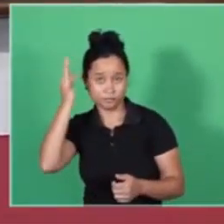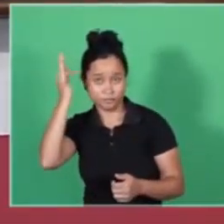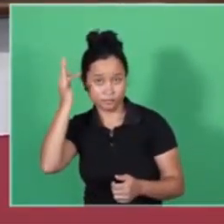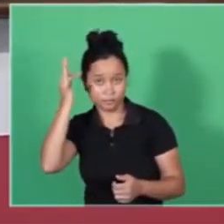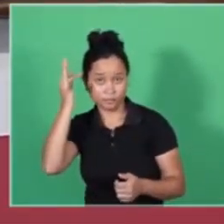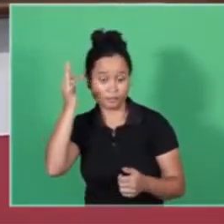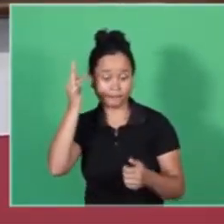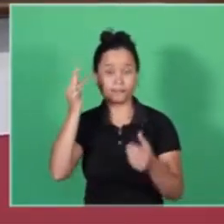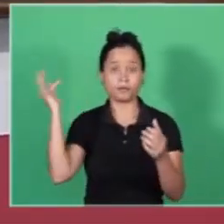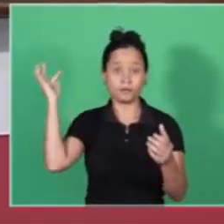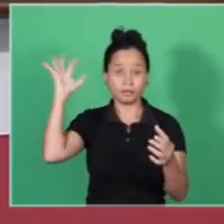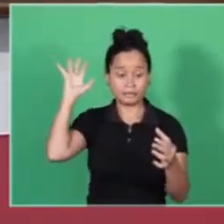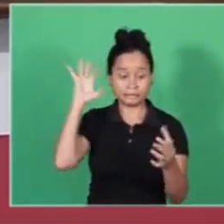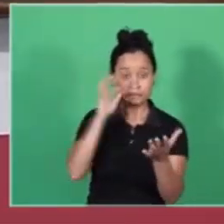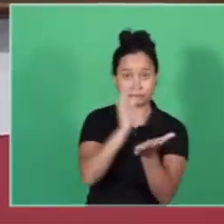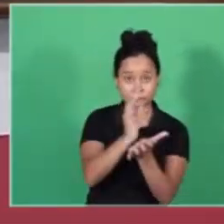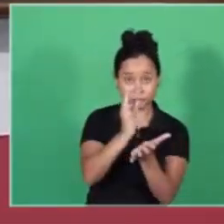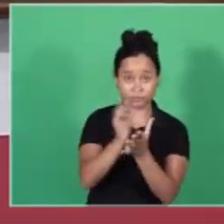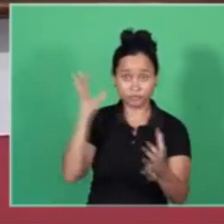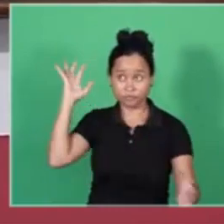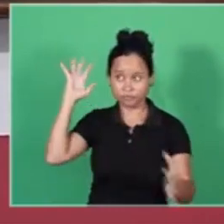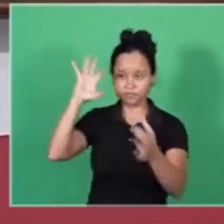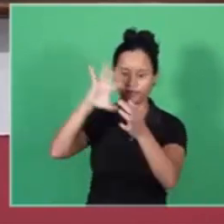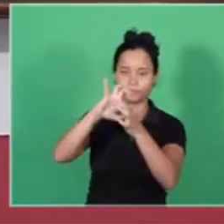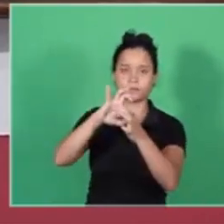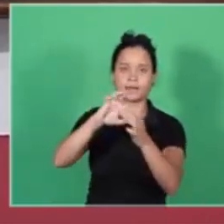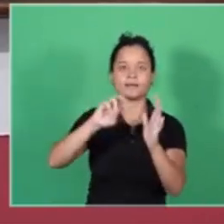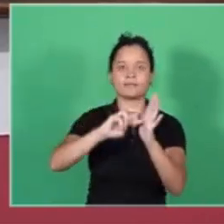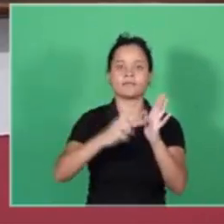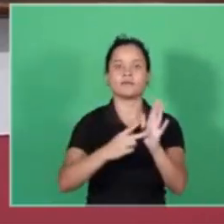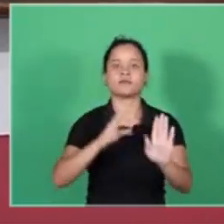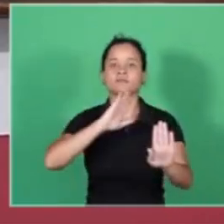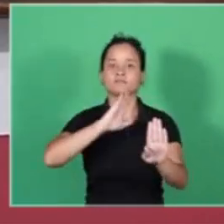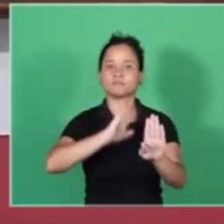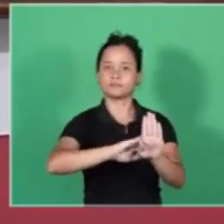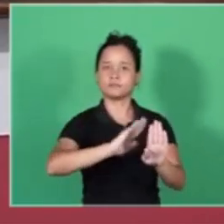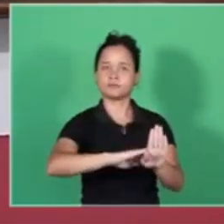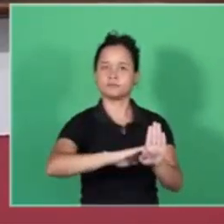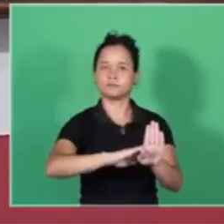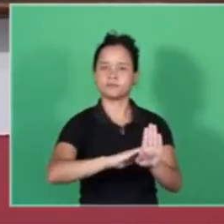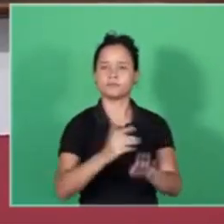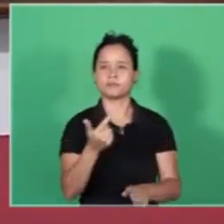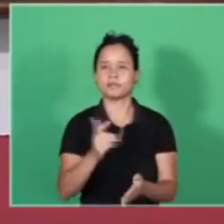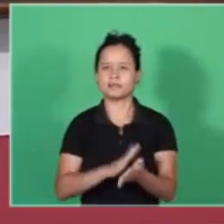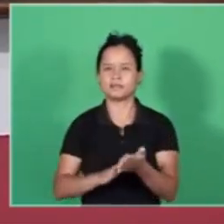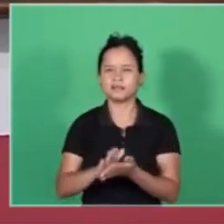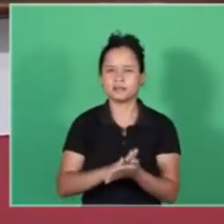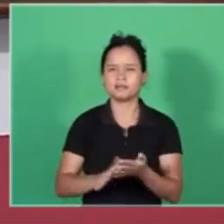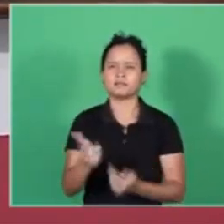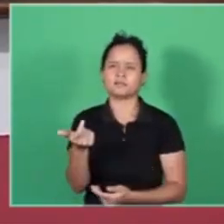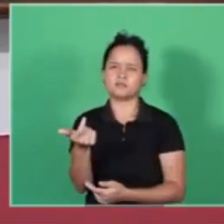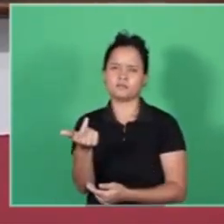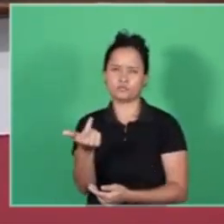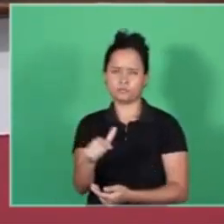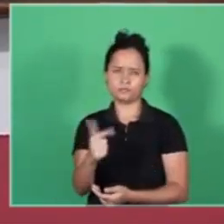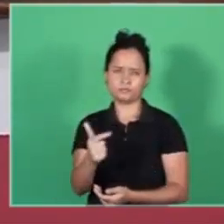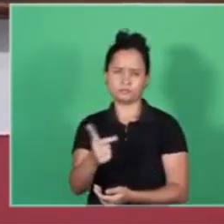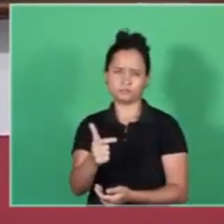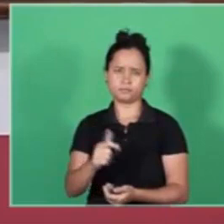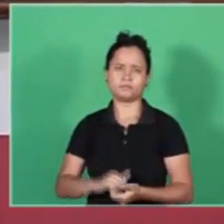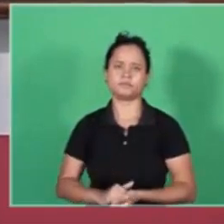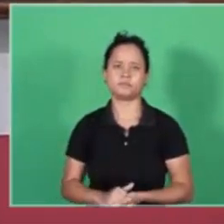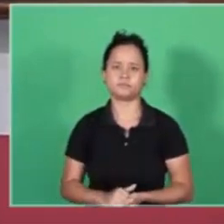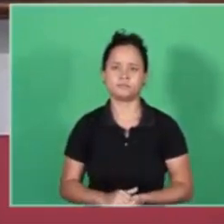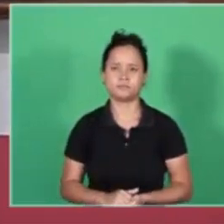ideologia. É ideologia. Não há nada, não existe ninguém que se levante